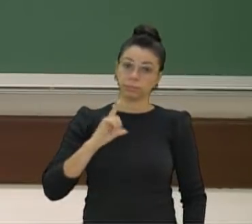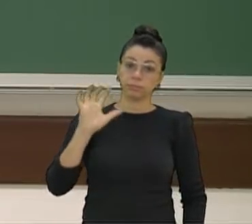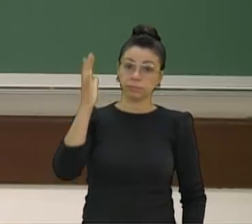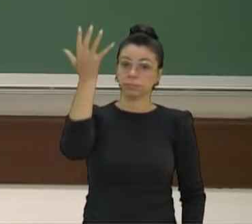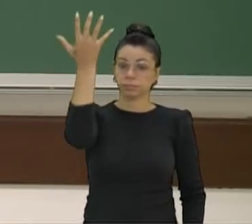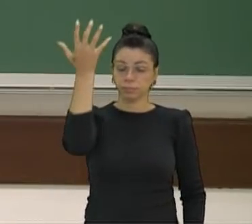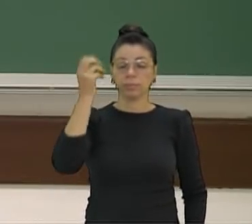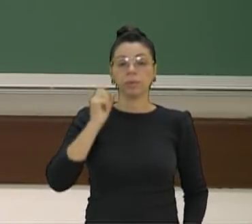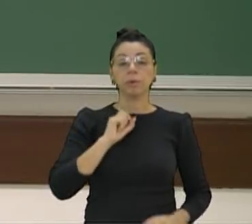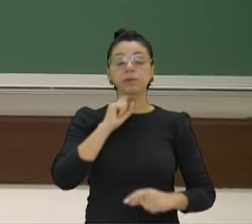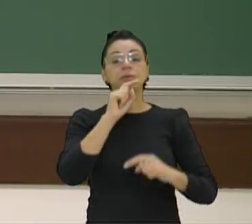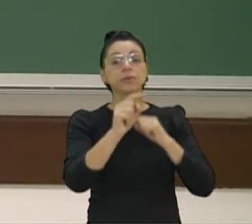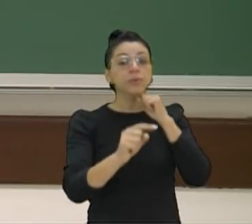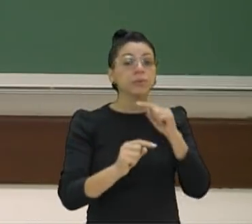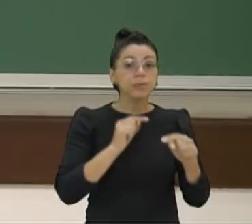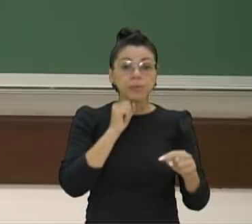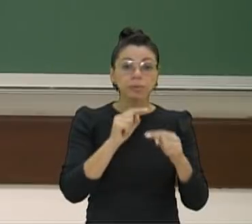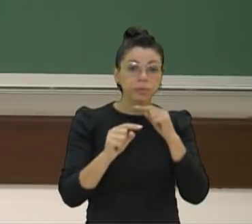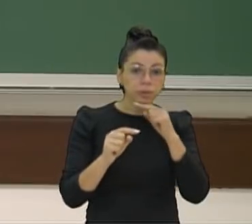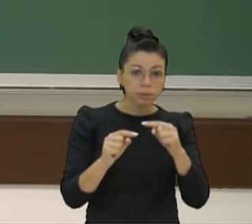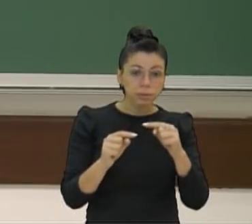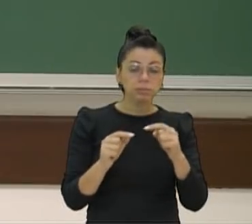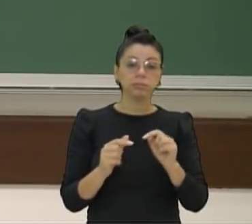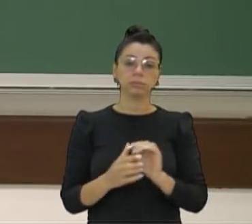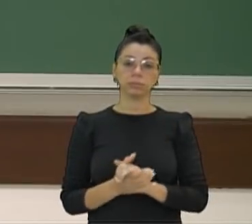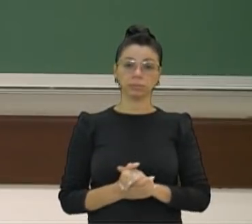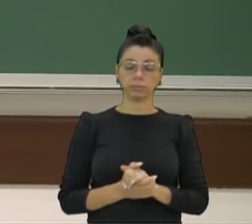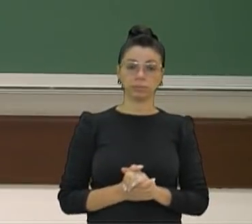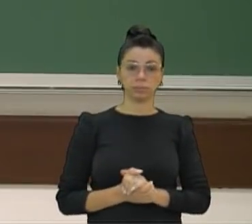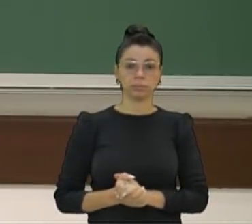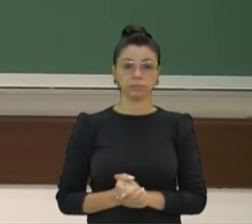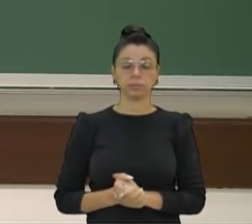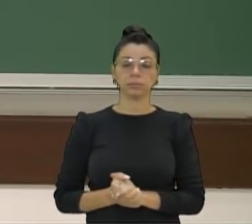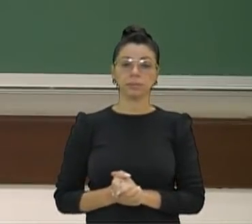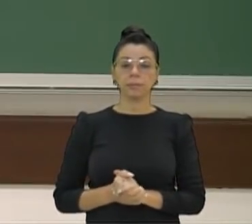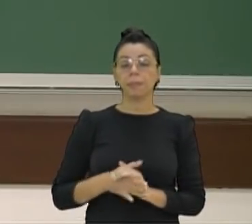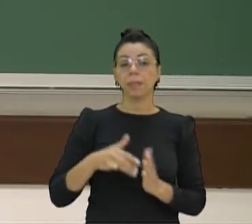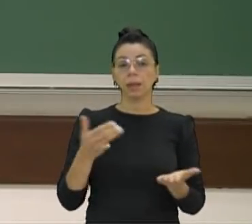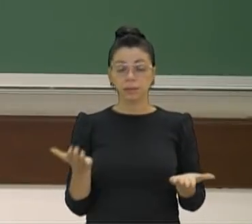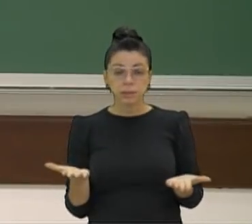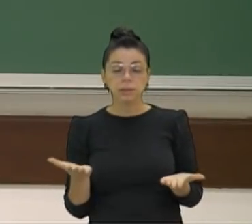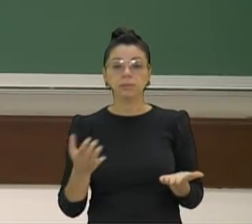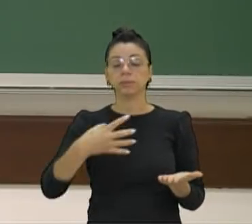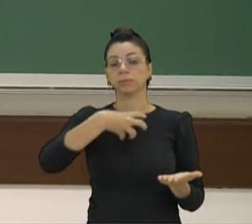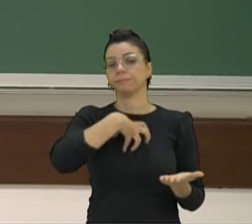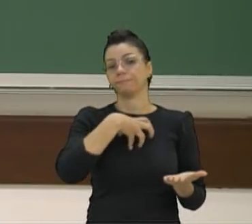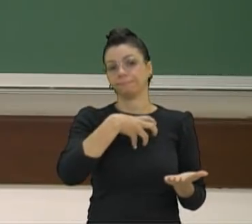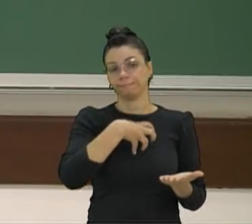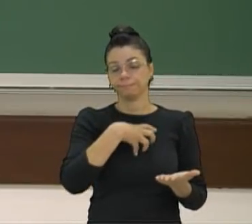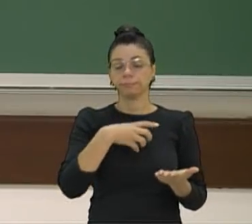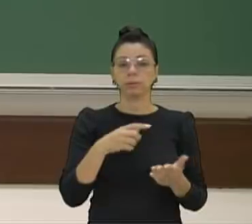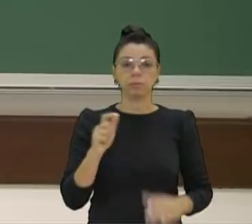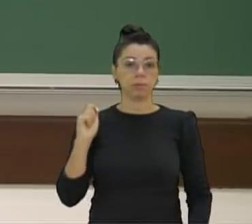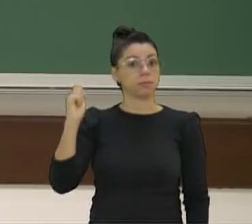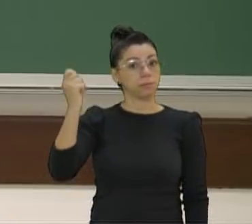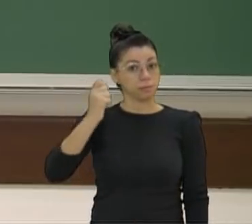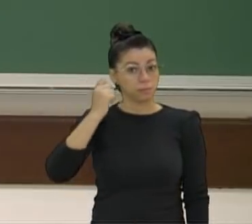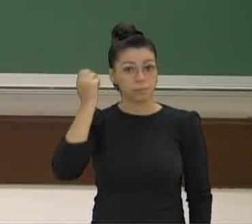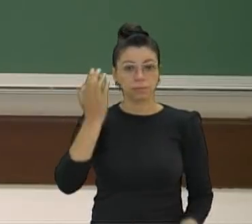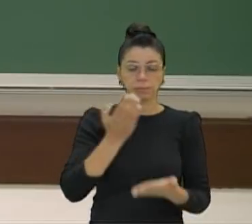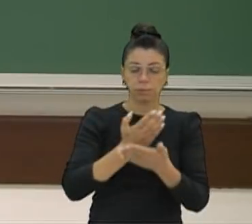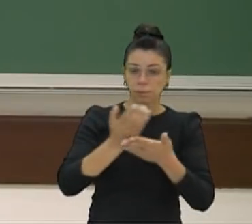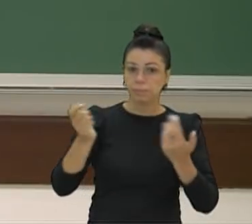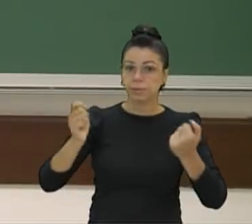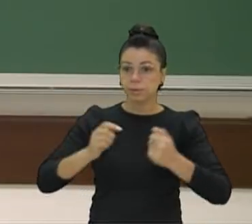podem ser esclarecidas dúvidas, né? Agora, se os sintomas começam, né, a se agravar, uma